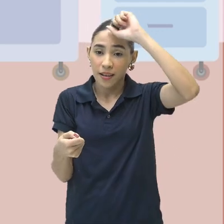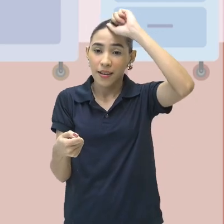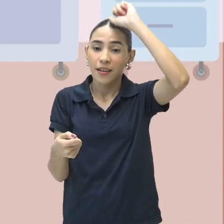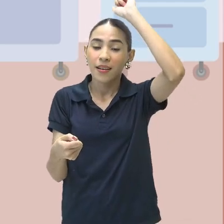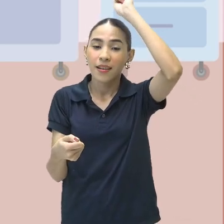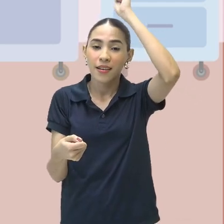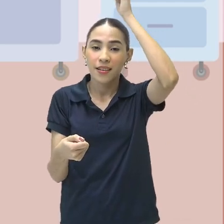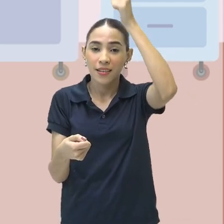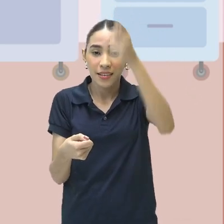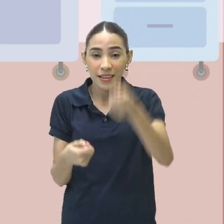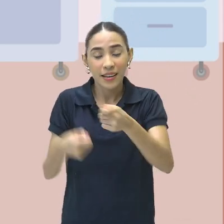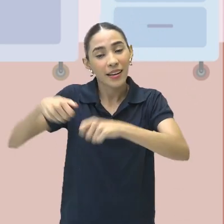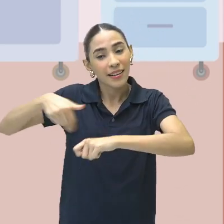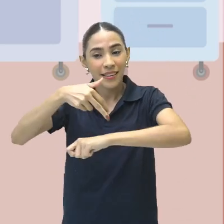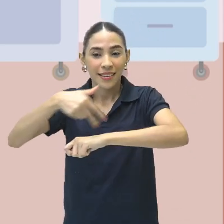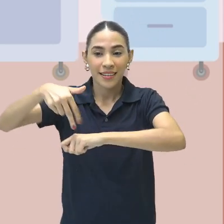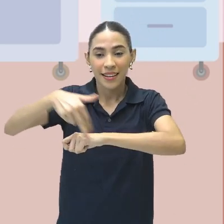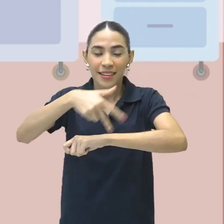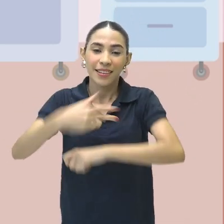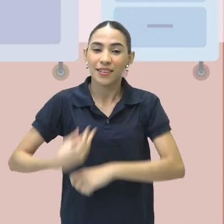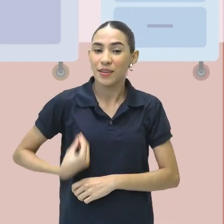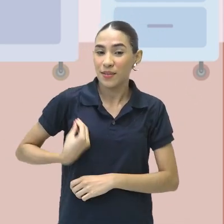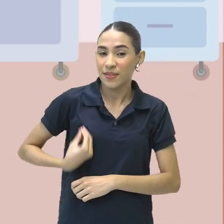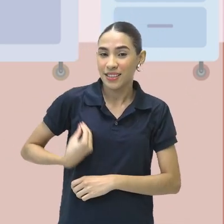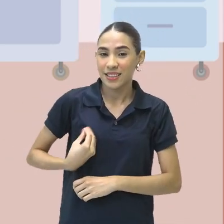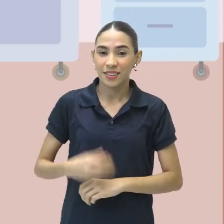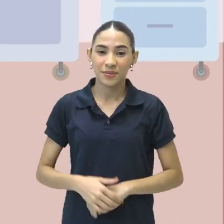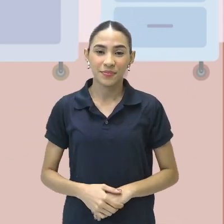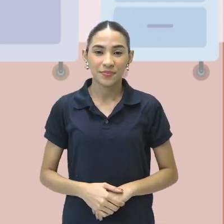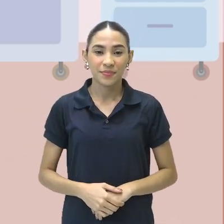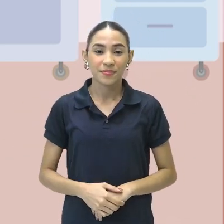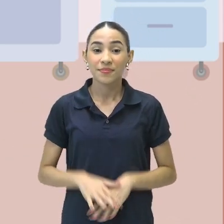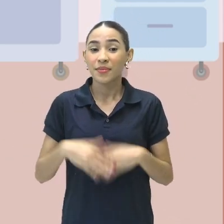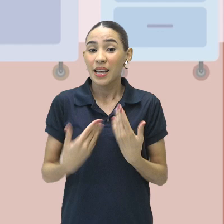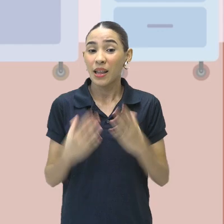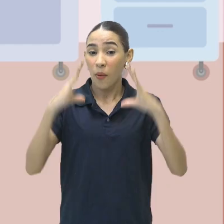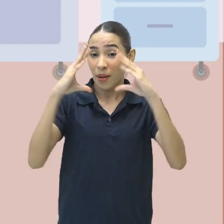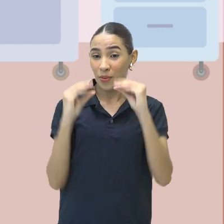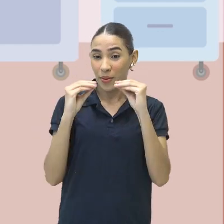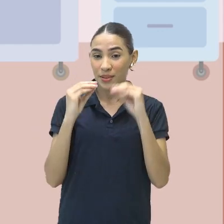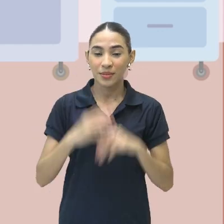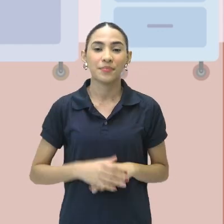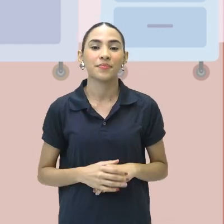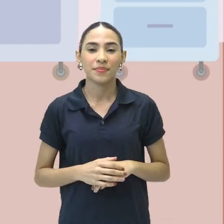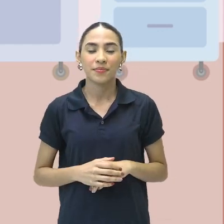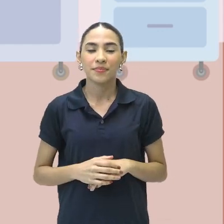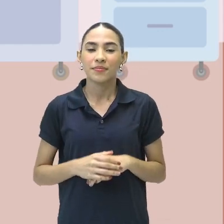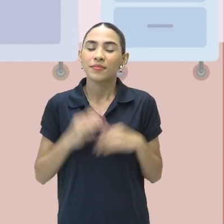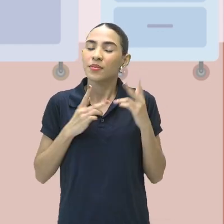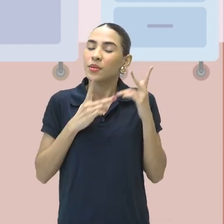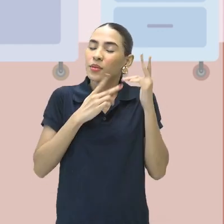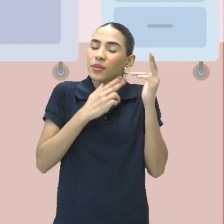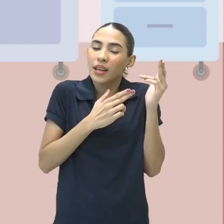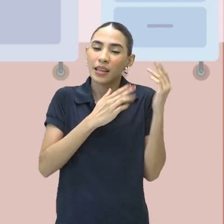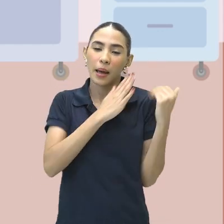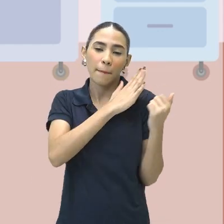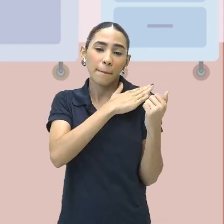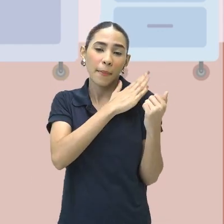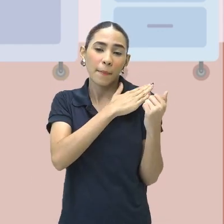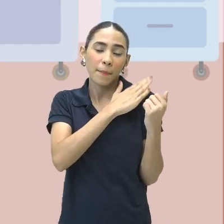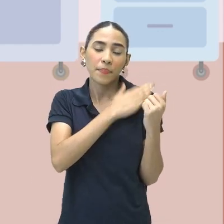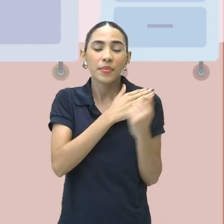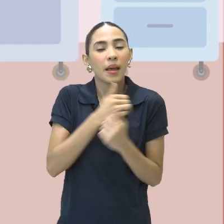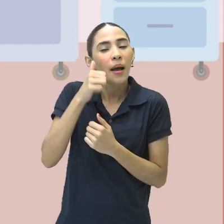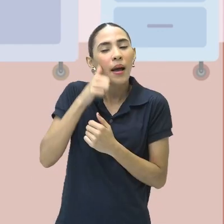pluma e foi entrando em sua vida. Aquela noite, deitada no ombro dele, a